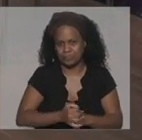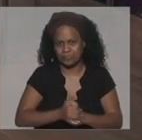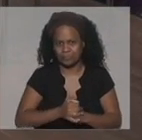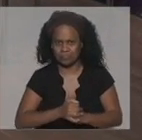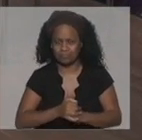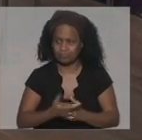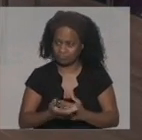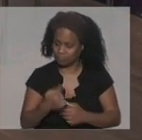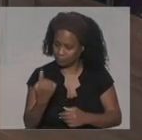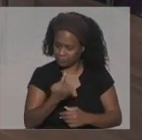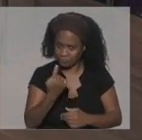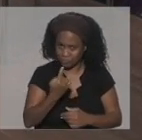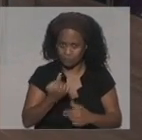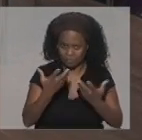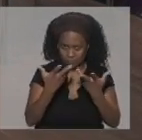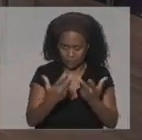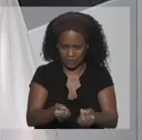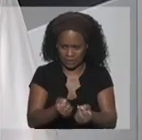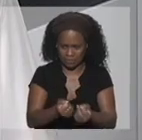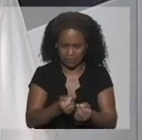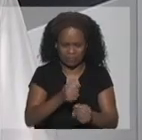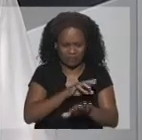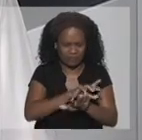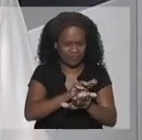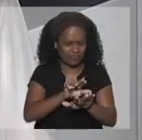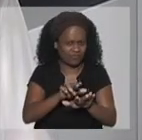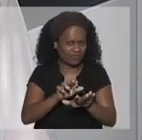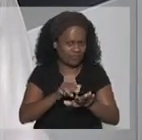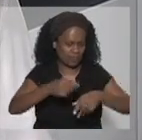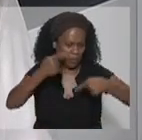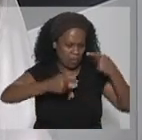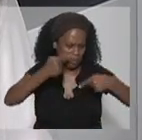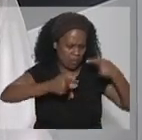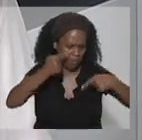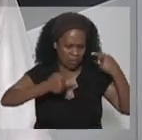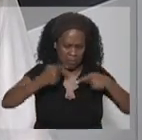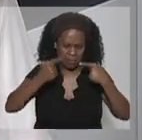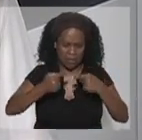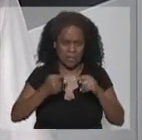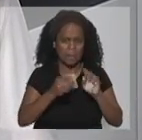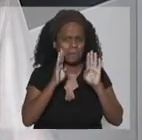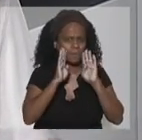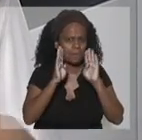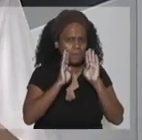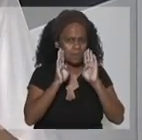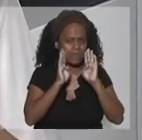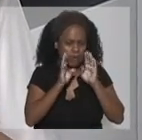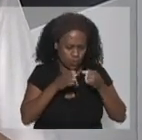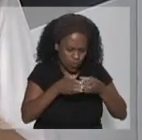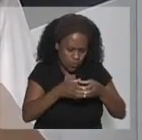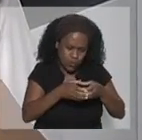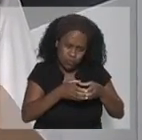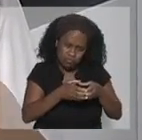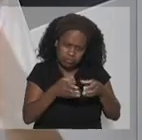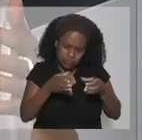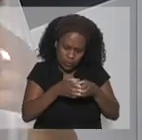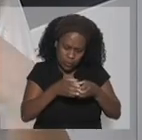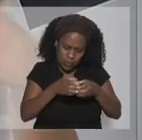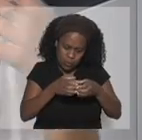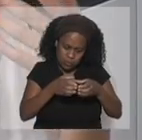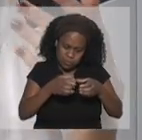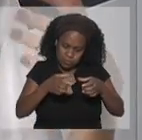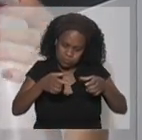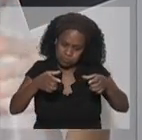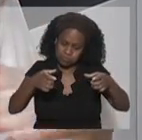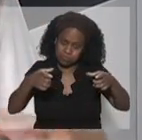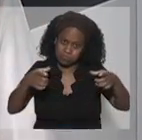possa falar? A gente acabava recebendo todas as denúncias na nossa página de Facebook, né? A gente começou com um grupo muito pequeno, que